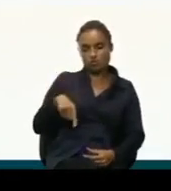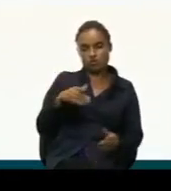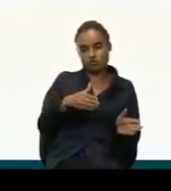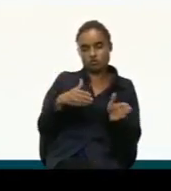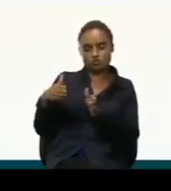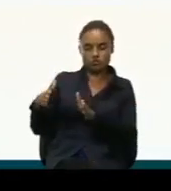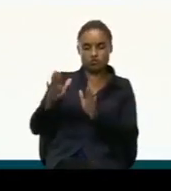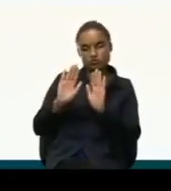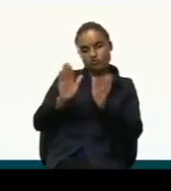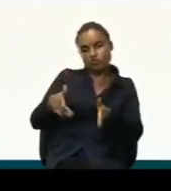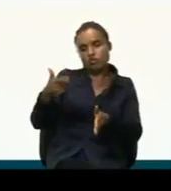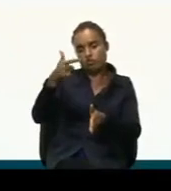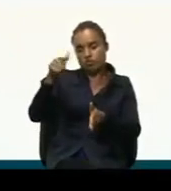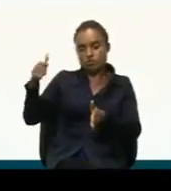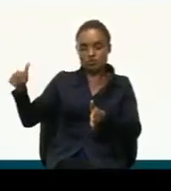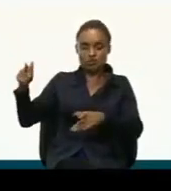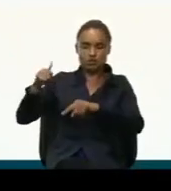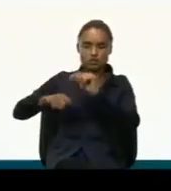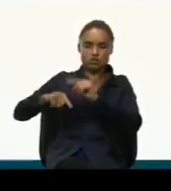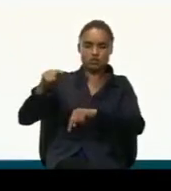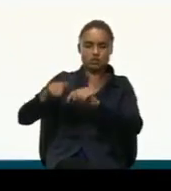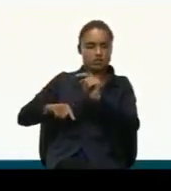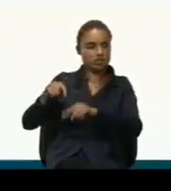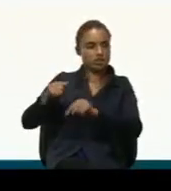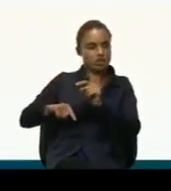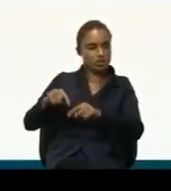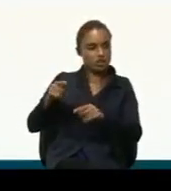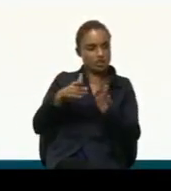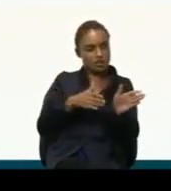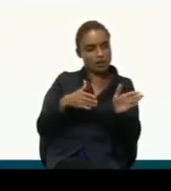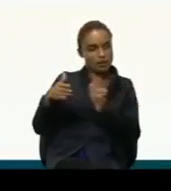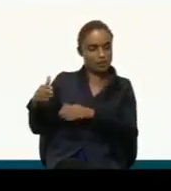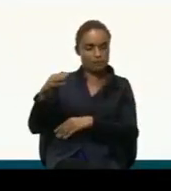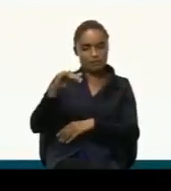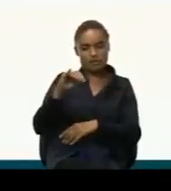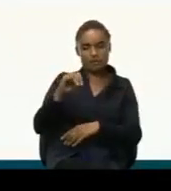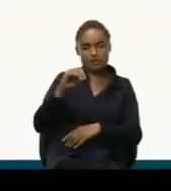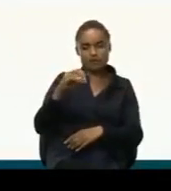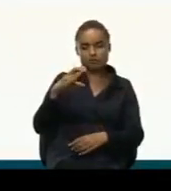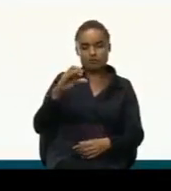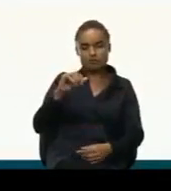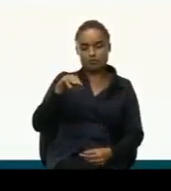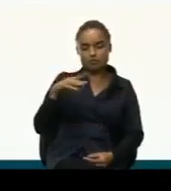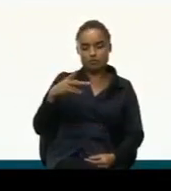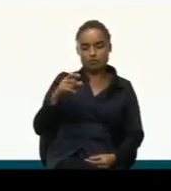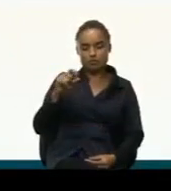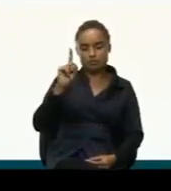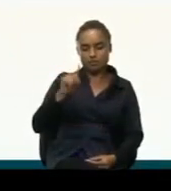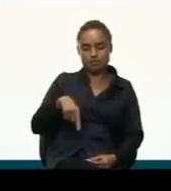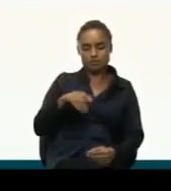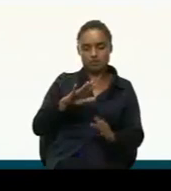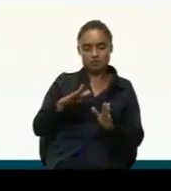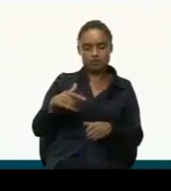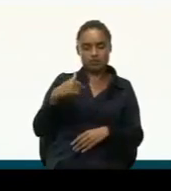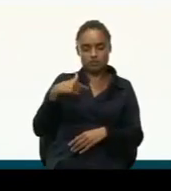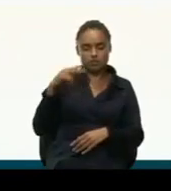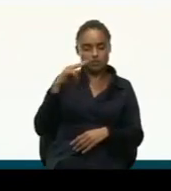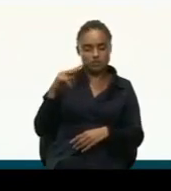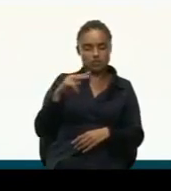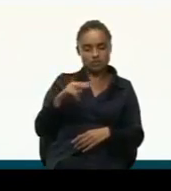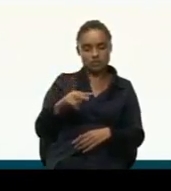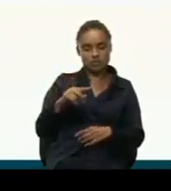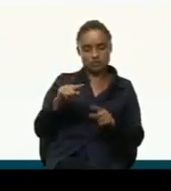Esse aqui já é uma outra estação elevatória no meio do caminho. Então, a gente vê que a gente tinha um armazenamento